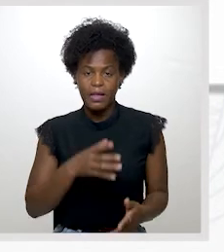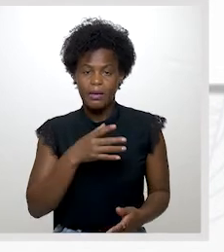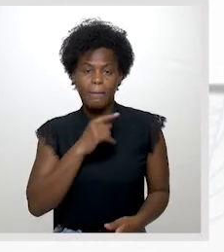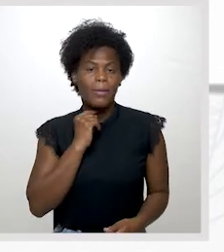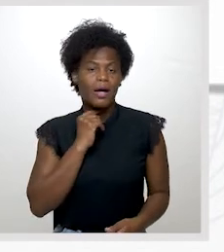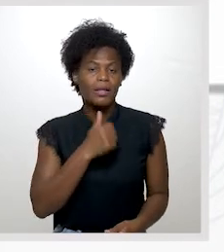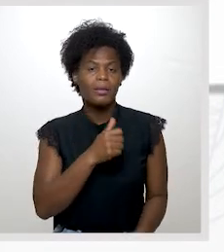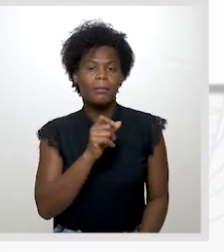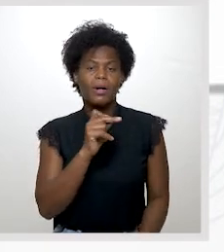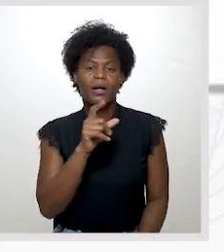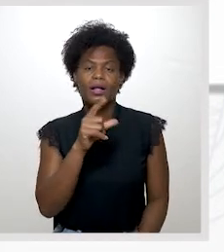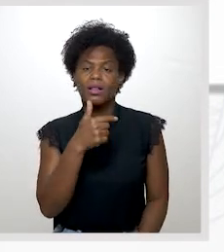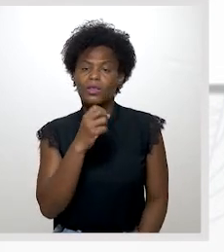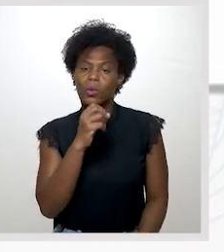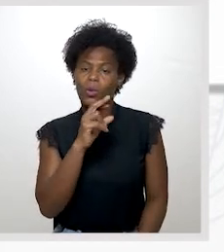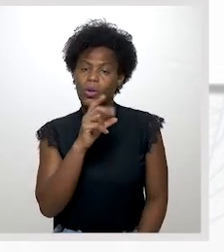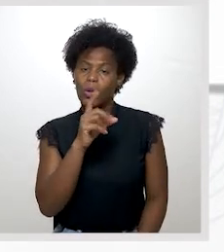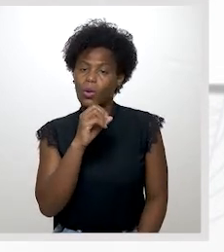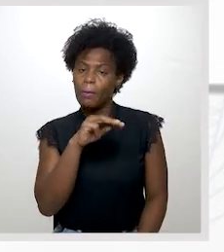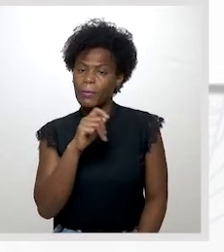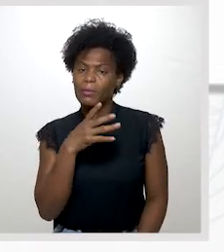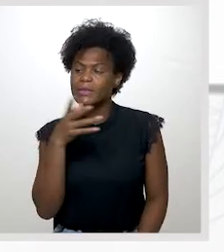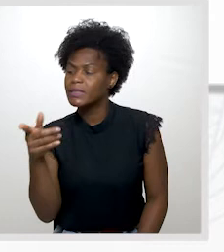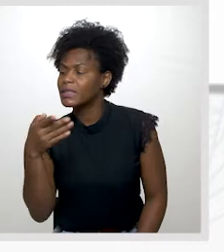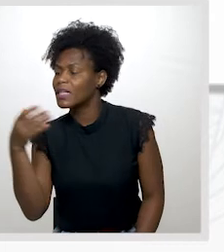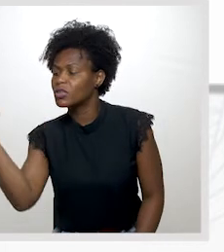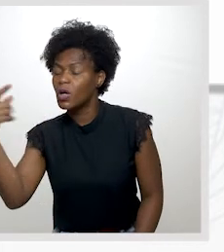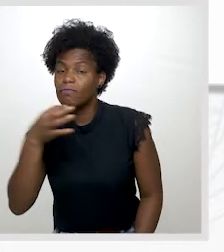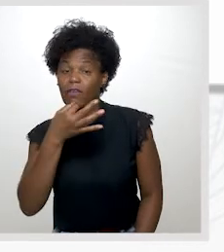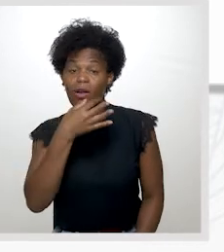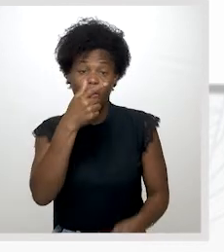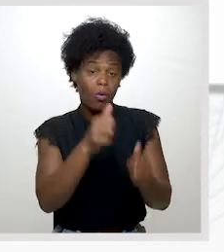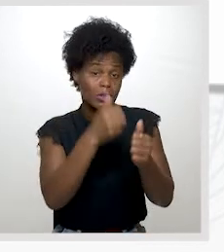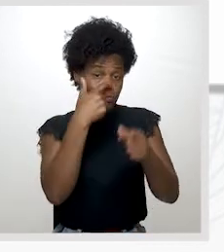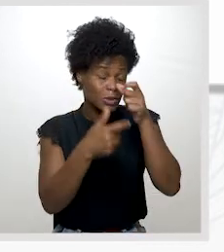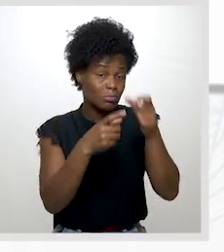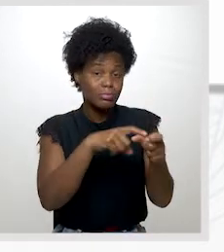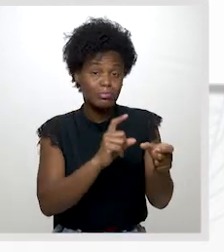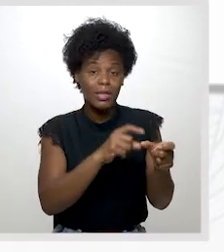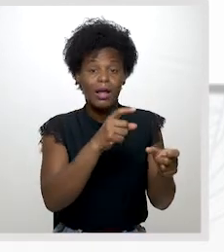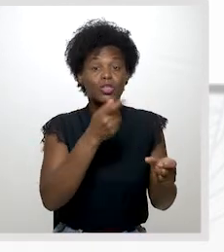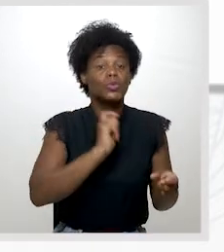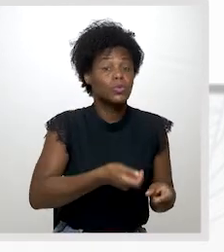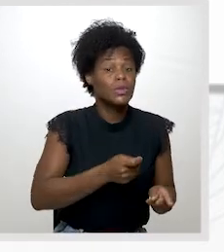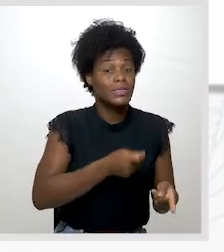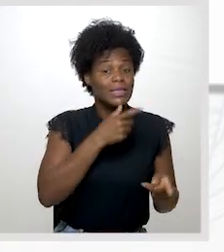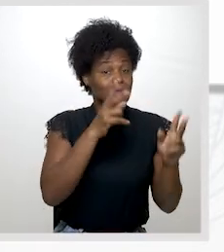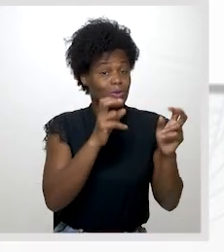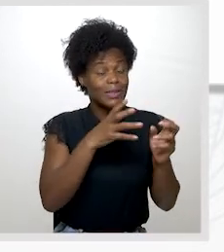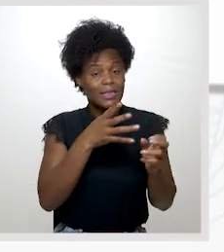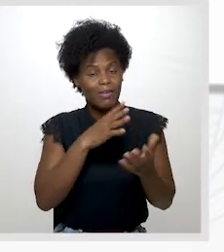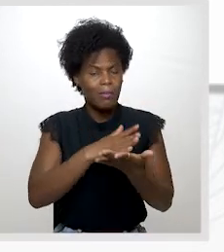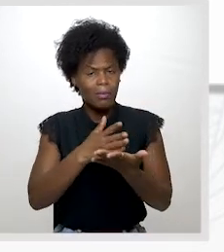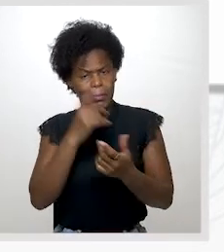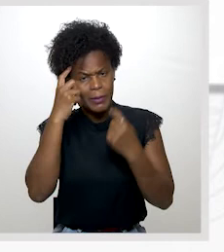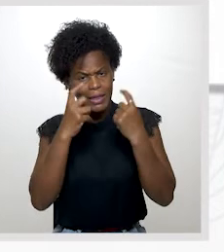Disse o padre Bartolomeu Lourenço a 7 sóis: falei com os desembargadores destas matérias. Disseram-me que ia